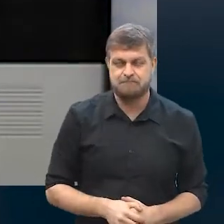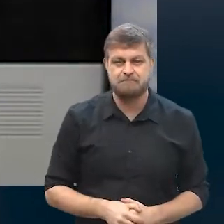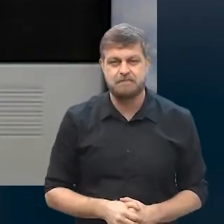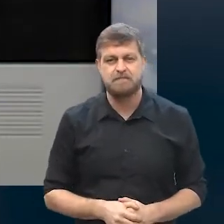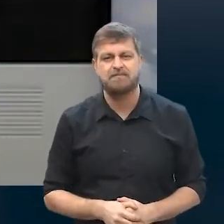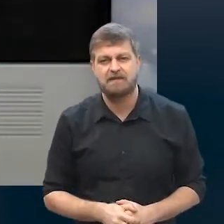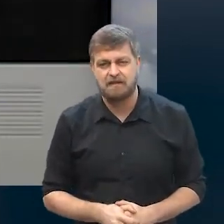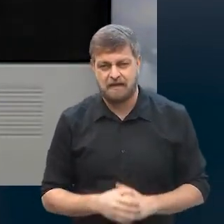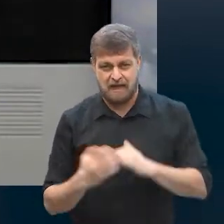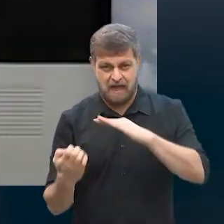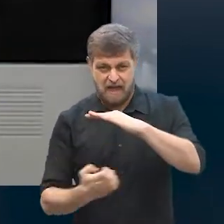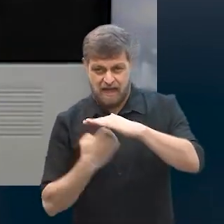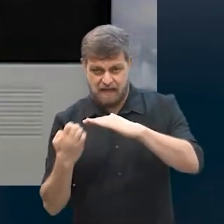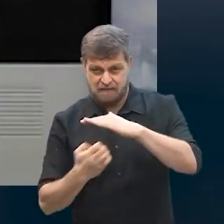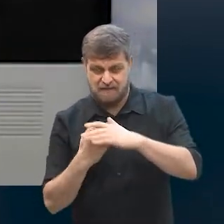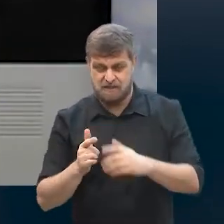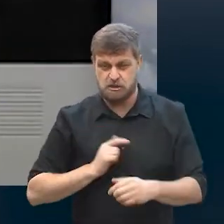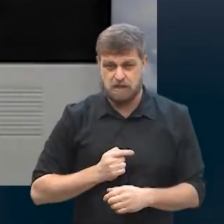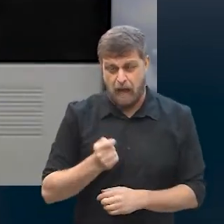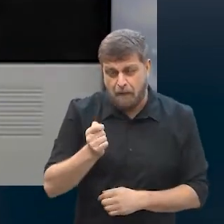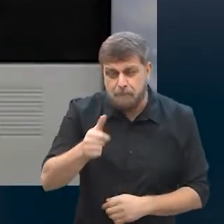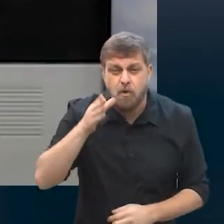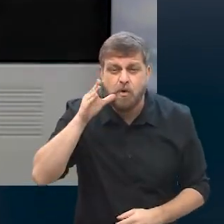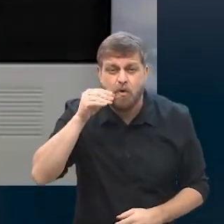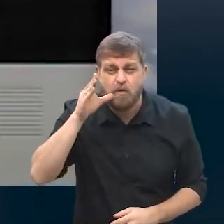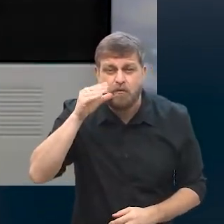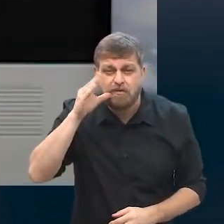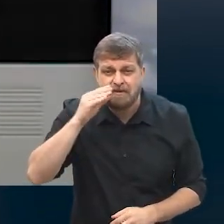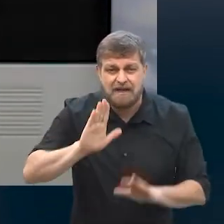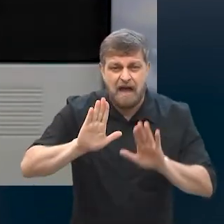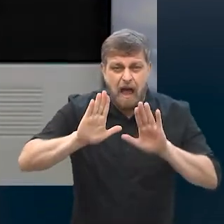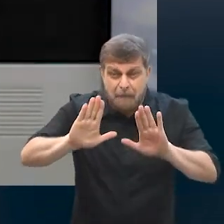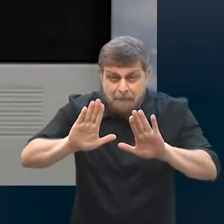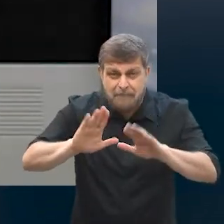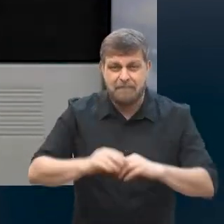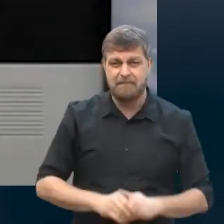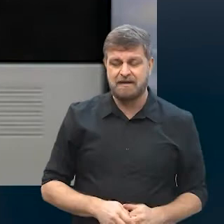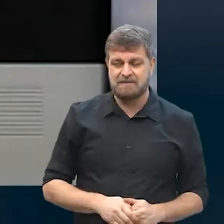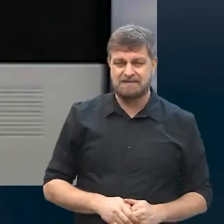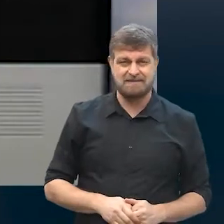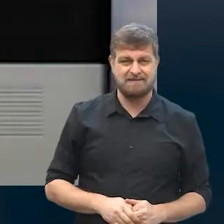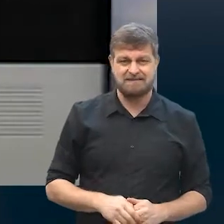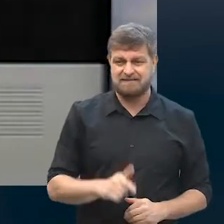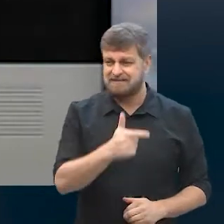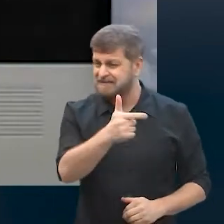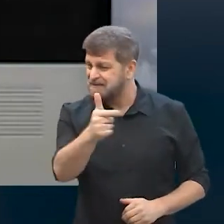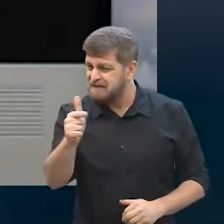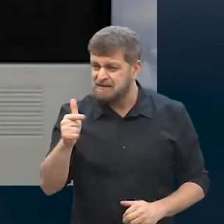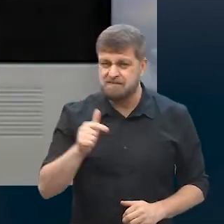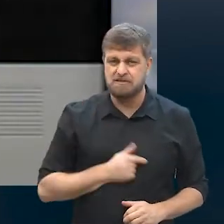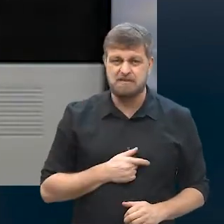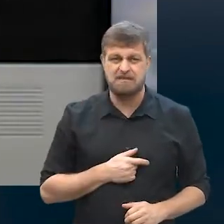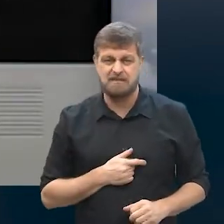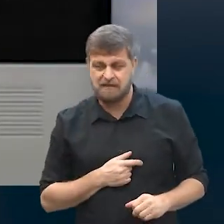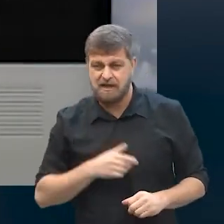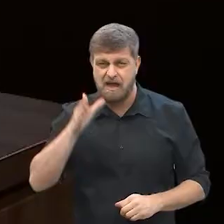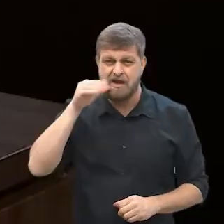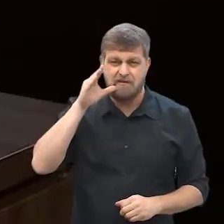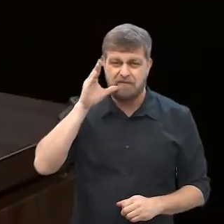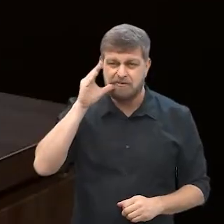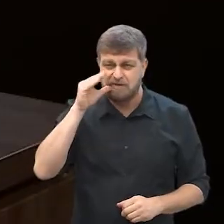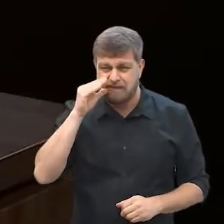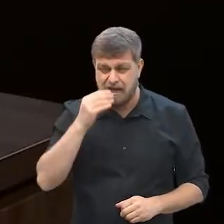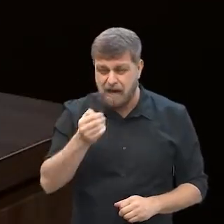tinha, ela tinha, apesar de poucos funcionários, mesmo assim, ela era uma empresa que não era enxuta, vendia